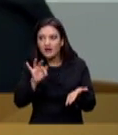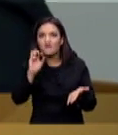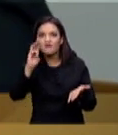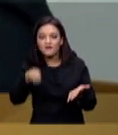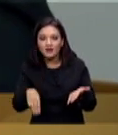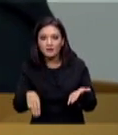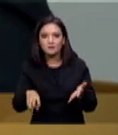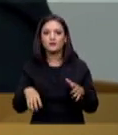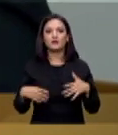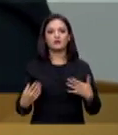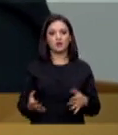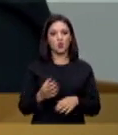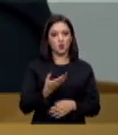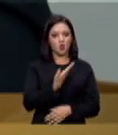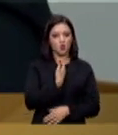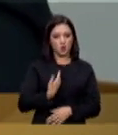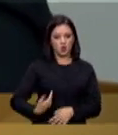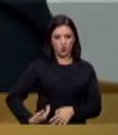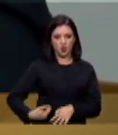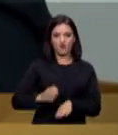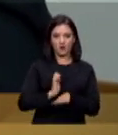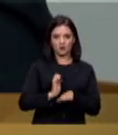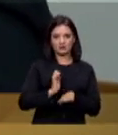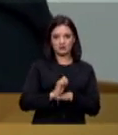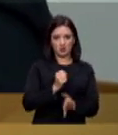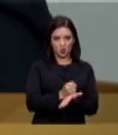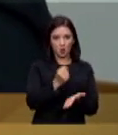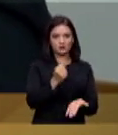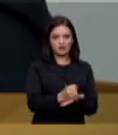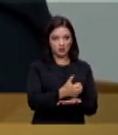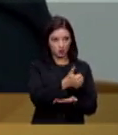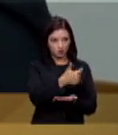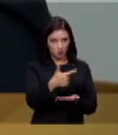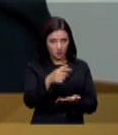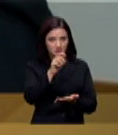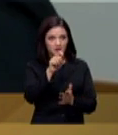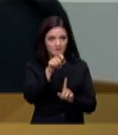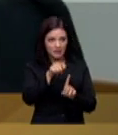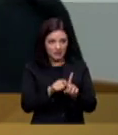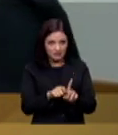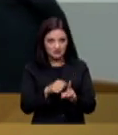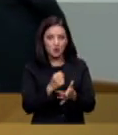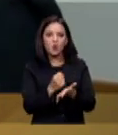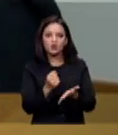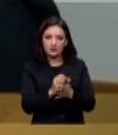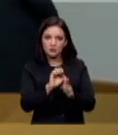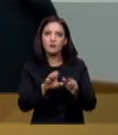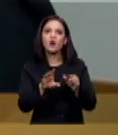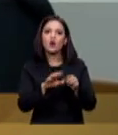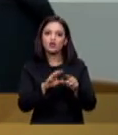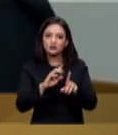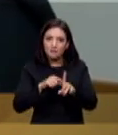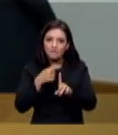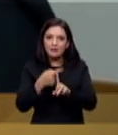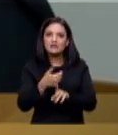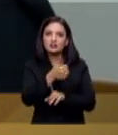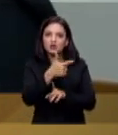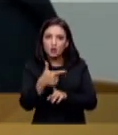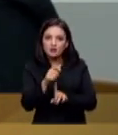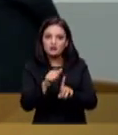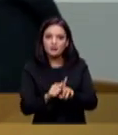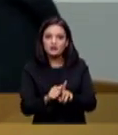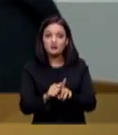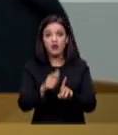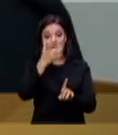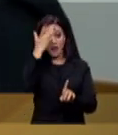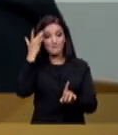o Estado contrata por 12 meses, esse contrato pode ser renovado por 12 meses. Essa pessoa que foi contratada, ela